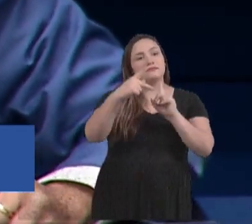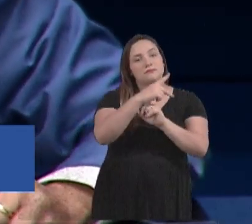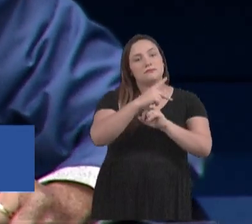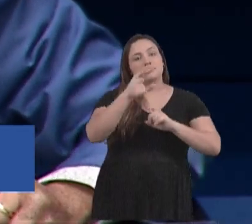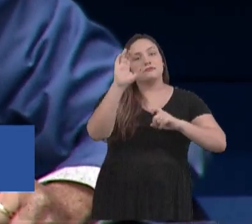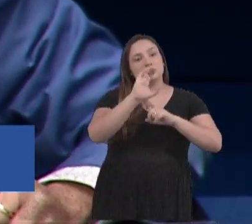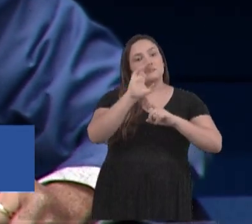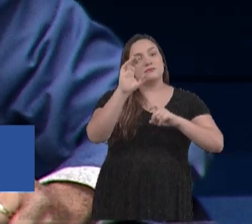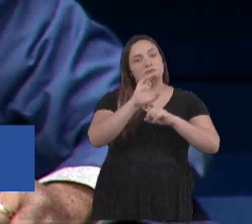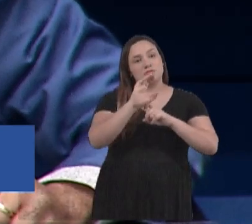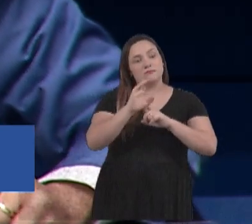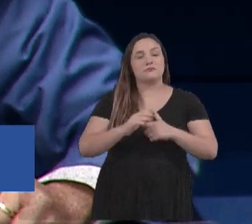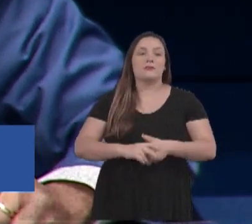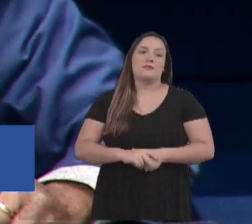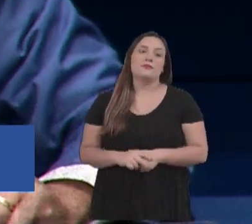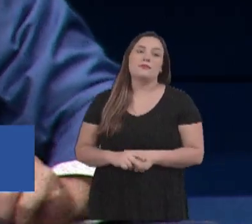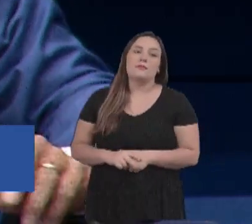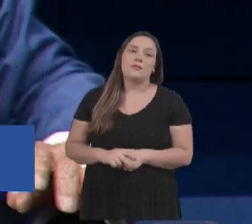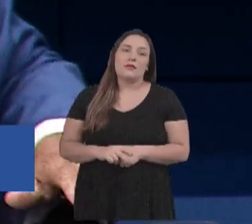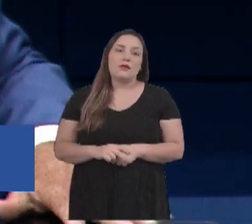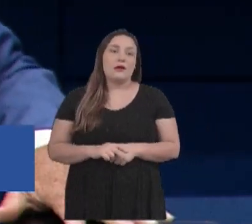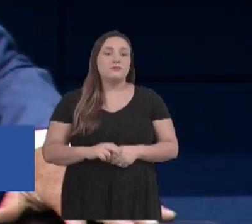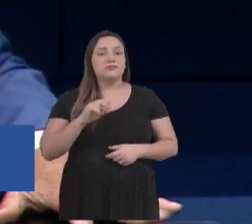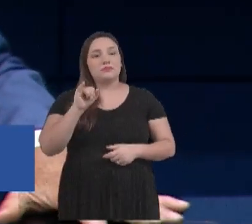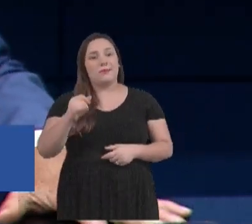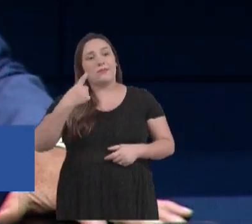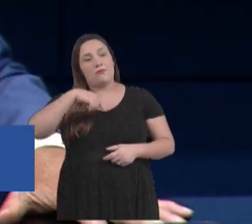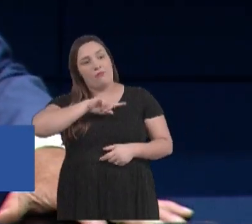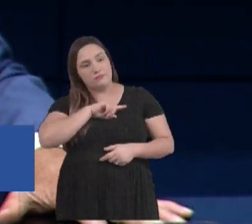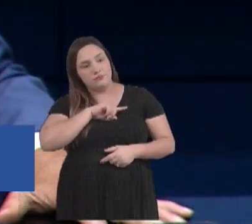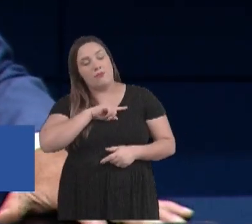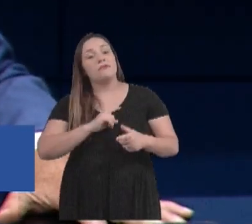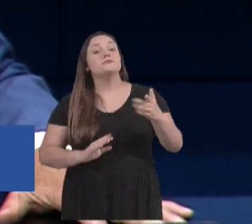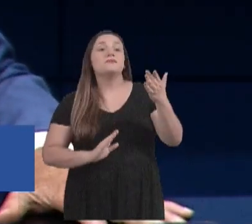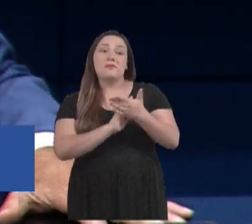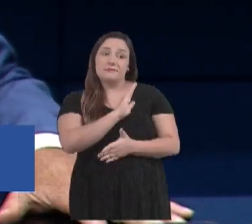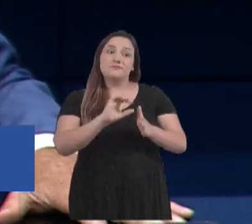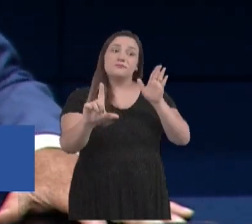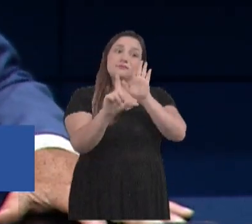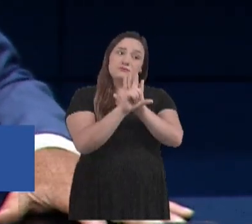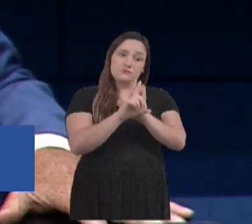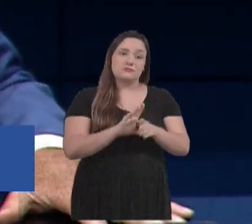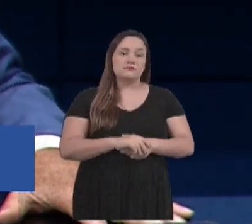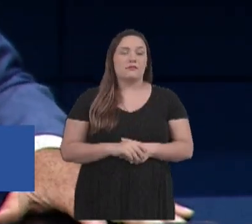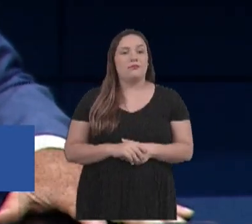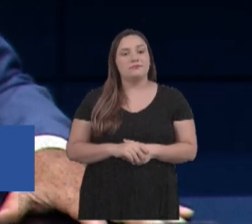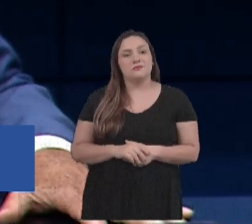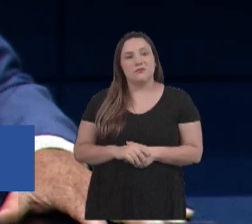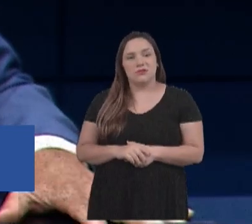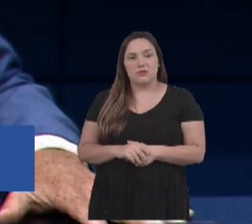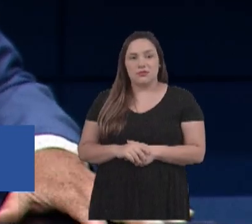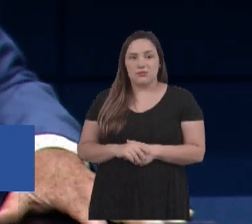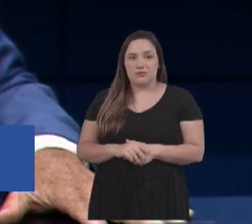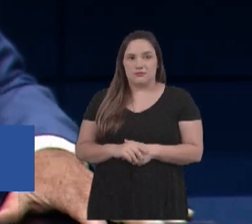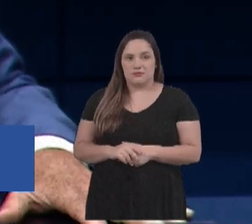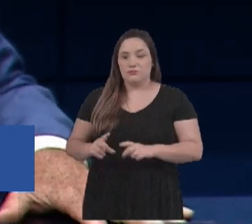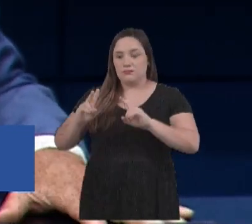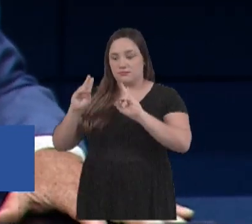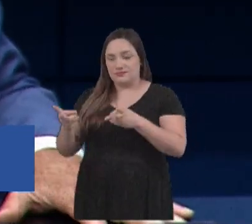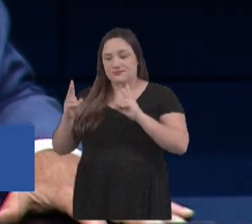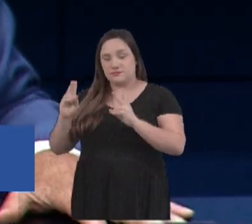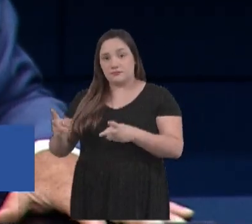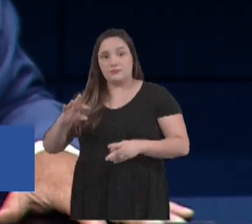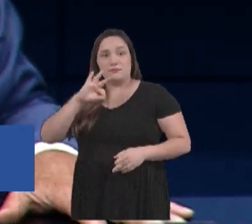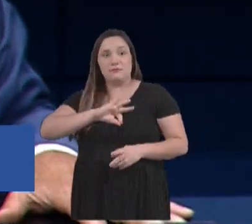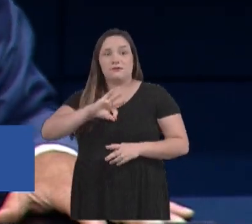a CACEMES. Se depois de nós aprovarmos essa lei, em sendo o mesmo salário, tiver